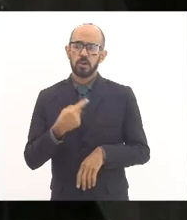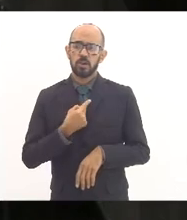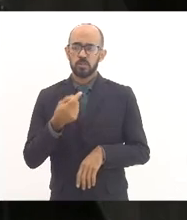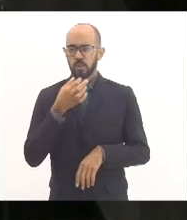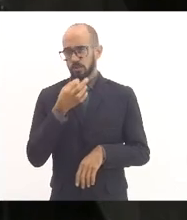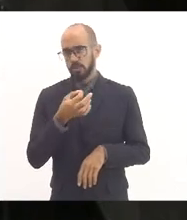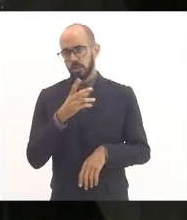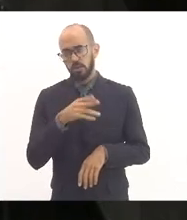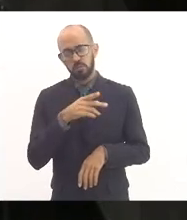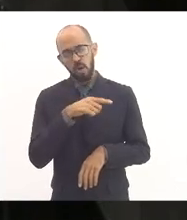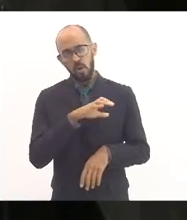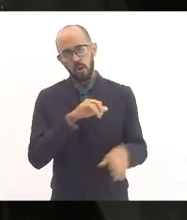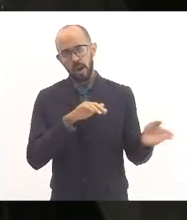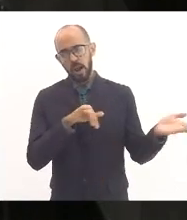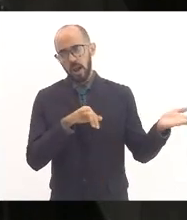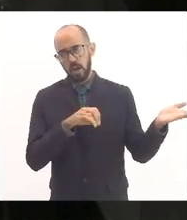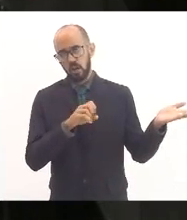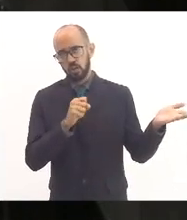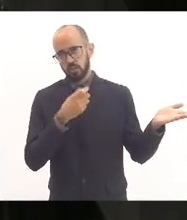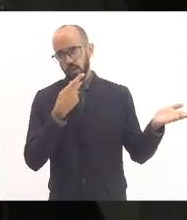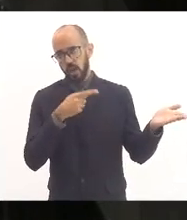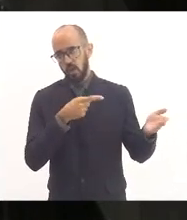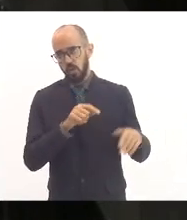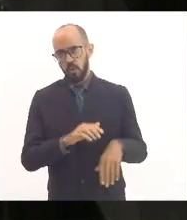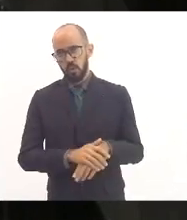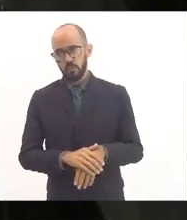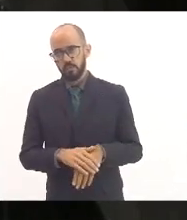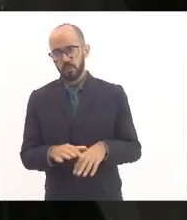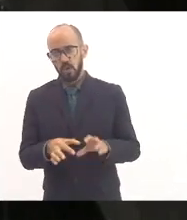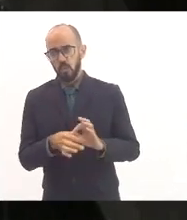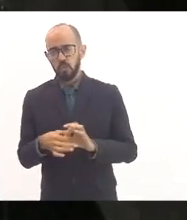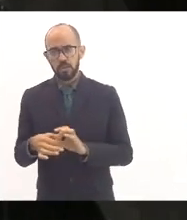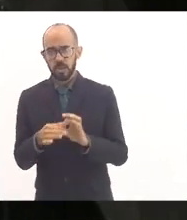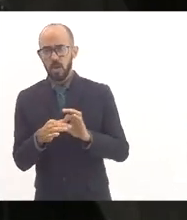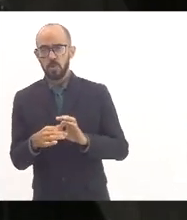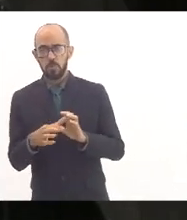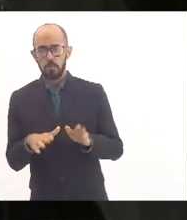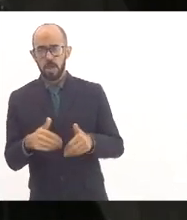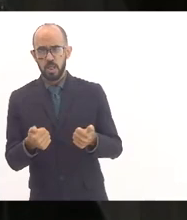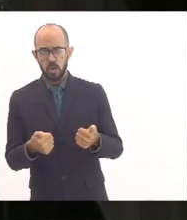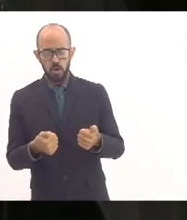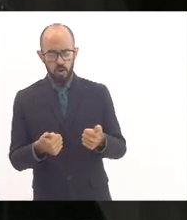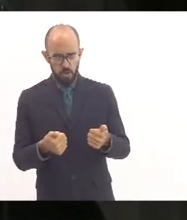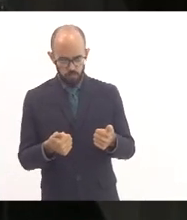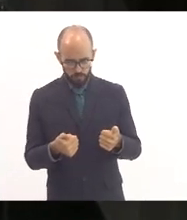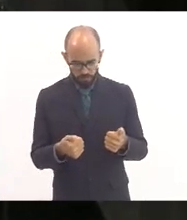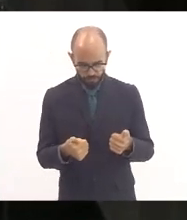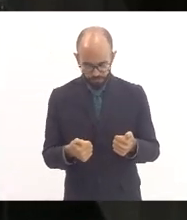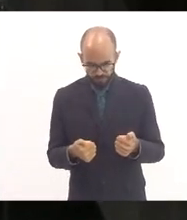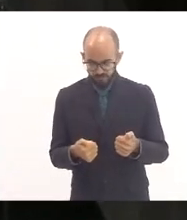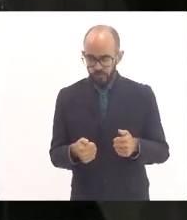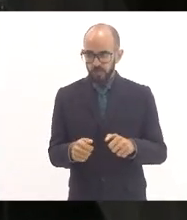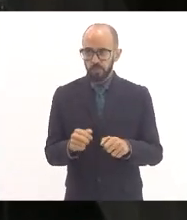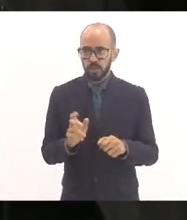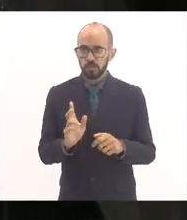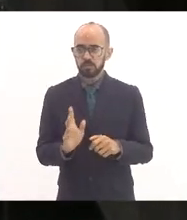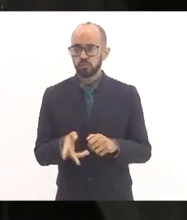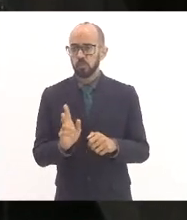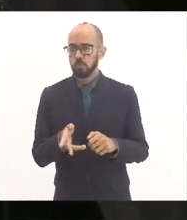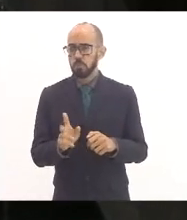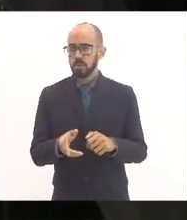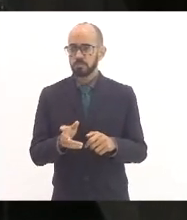é a mesma que o Carlos é que o deputado defende mas a união e tem maior União que você ser a mesma coisa